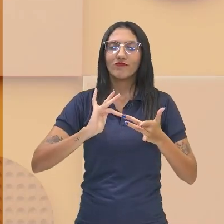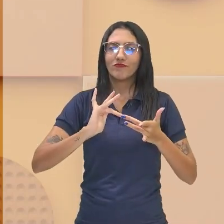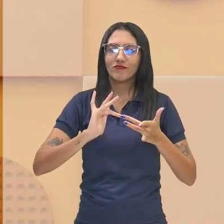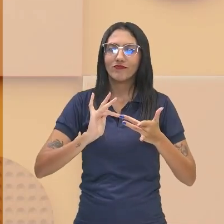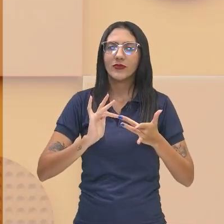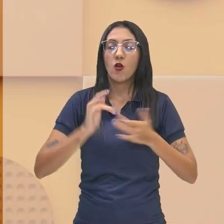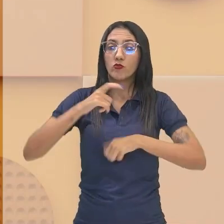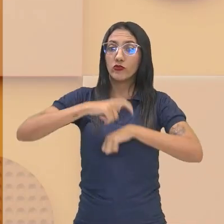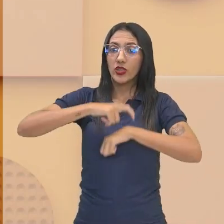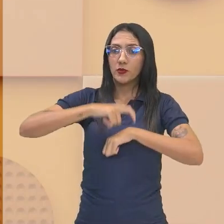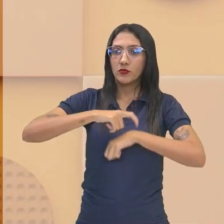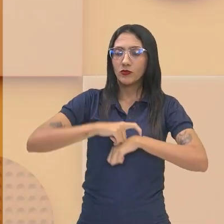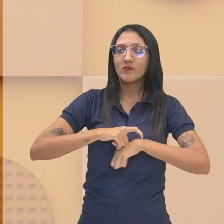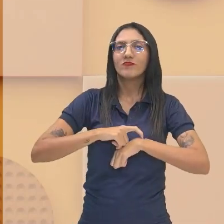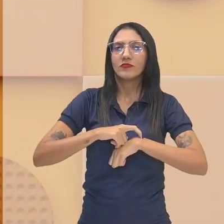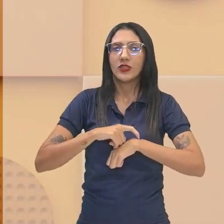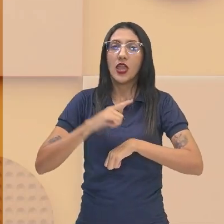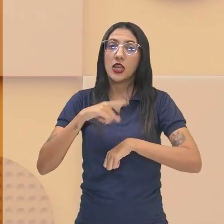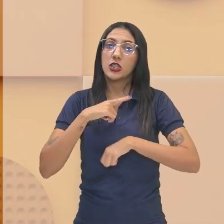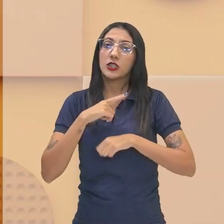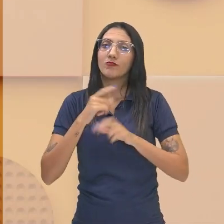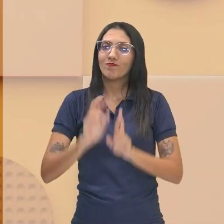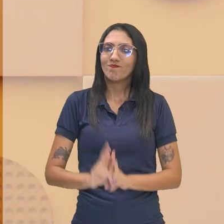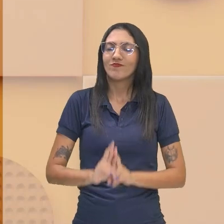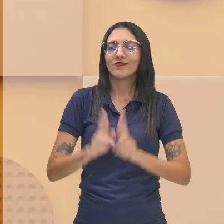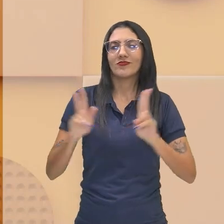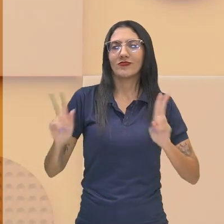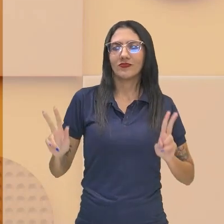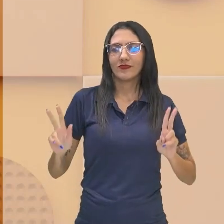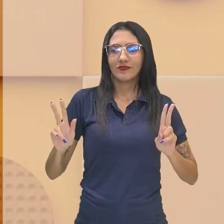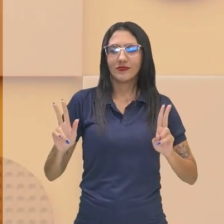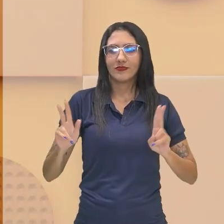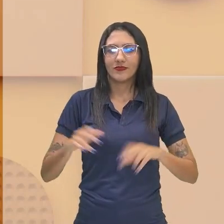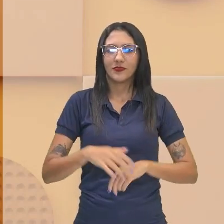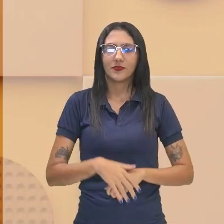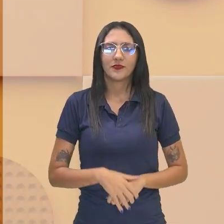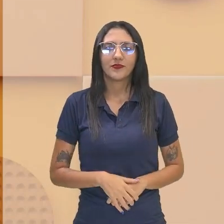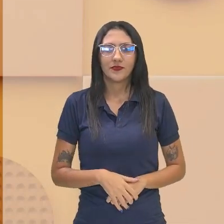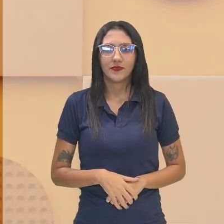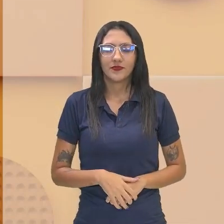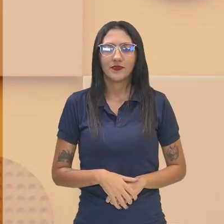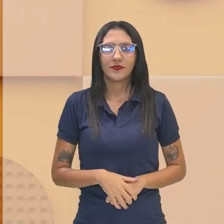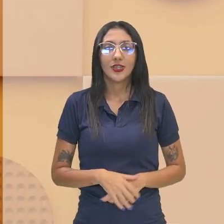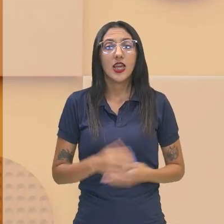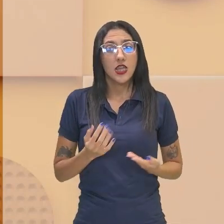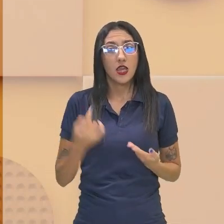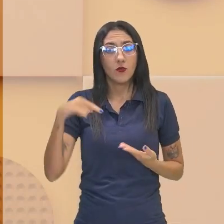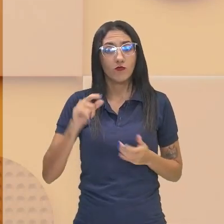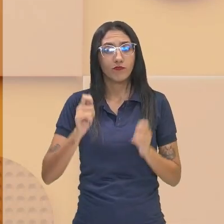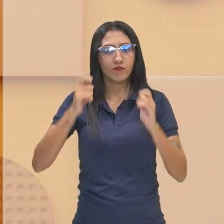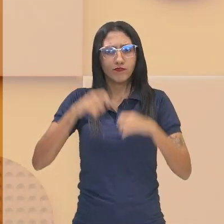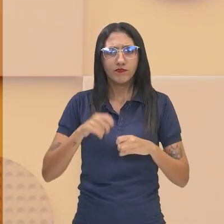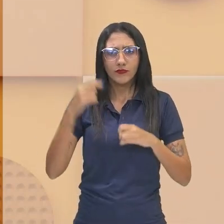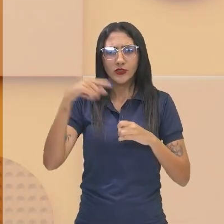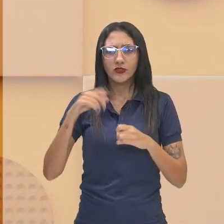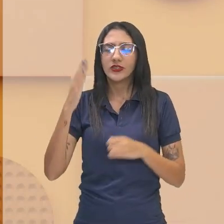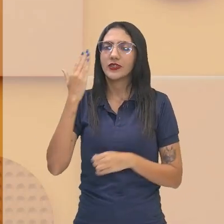o tempo vai ser diferente. E aí você consegue compreender